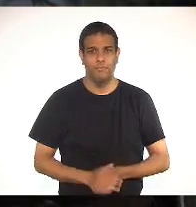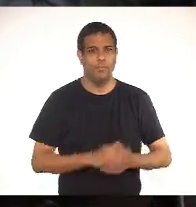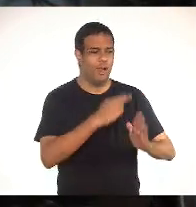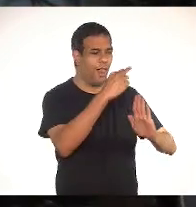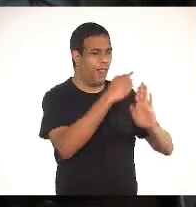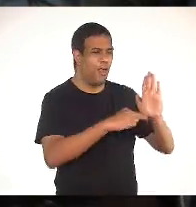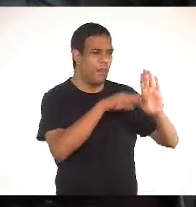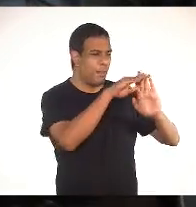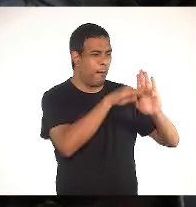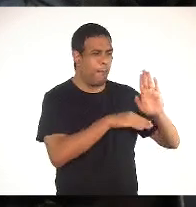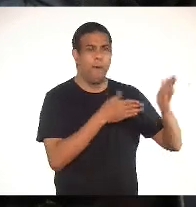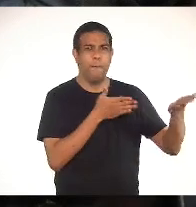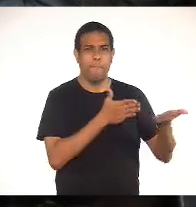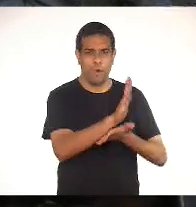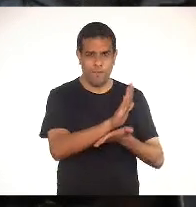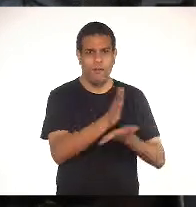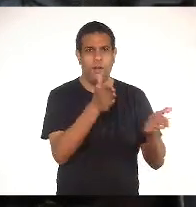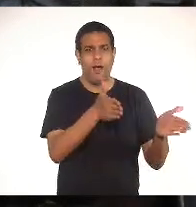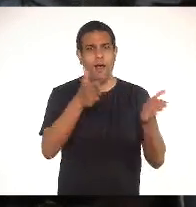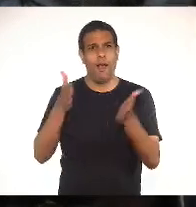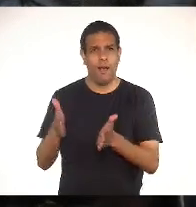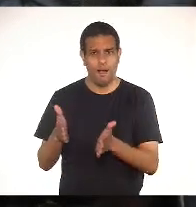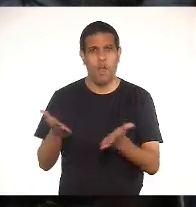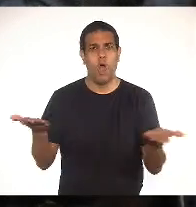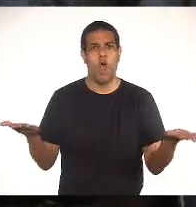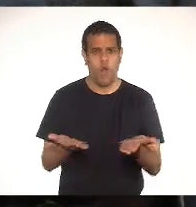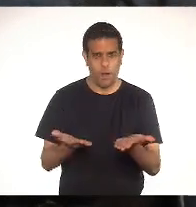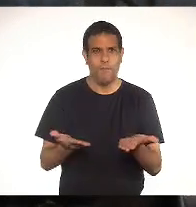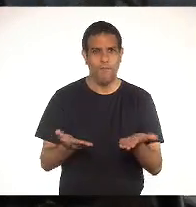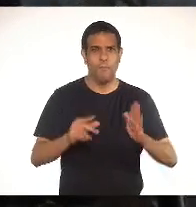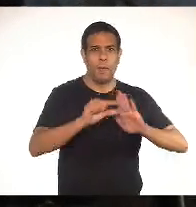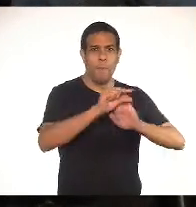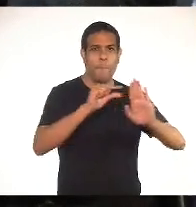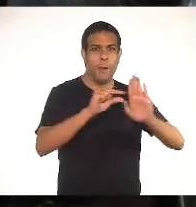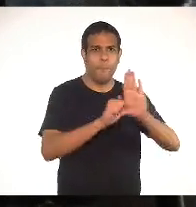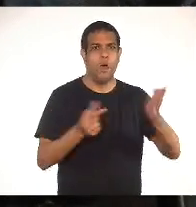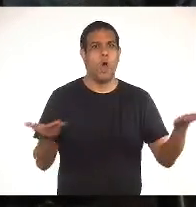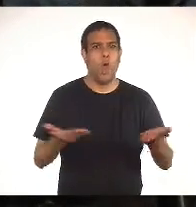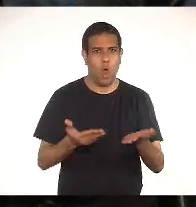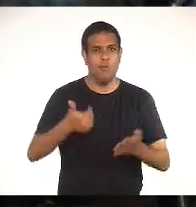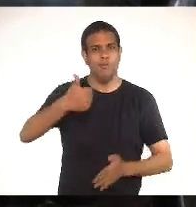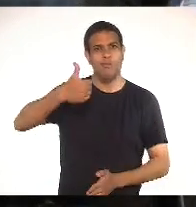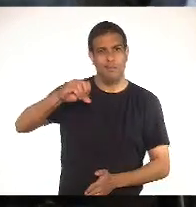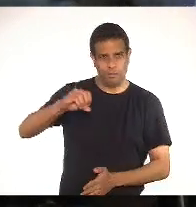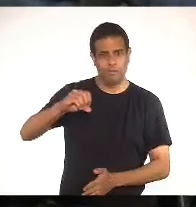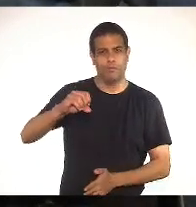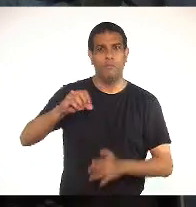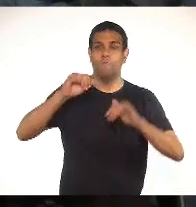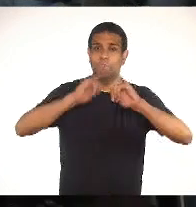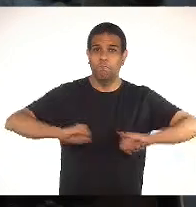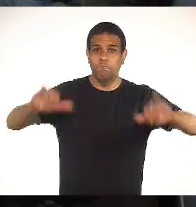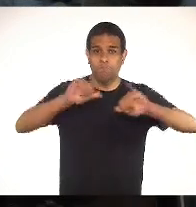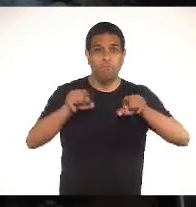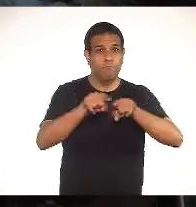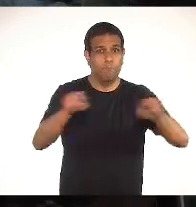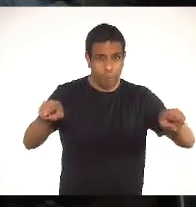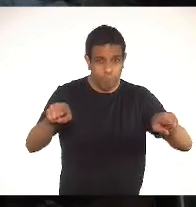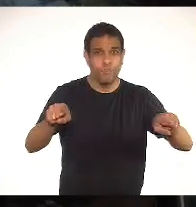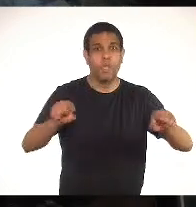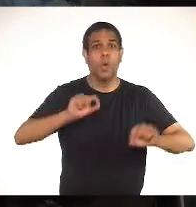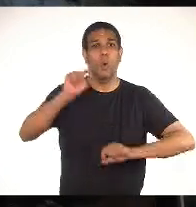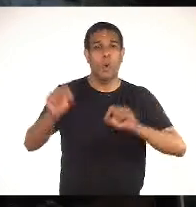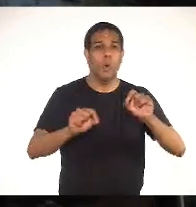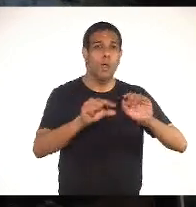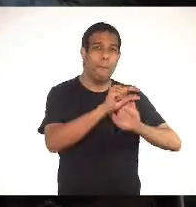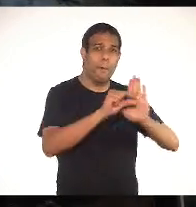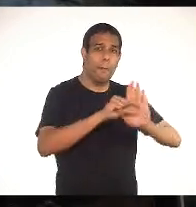Lida e aprovada a ata, passa-se a ordem da primeira sessão extraordinária do dia 19. Anuncio. Redação final assim